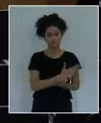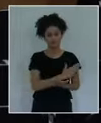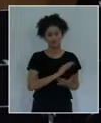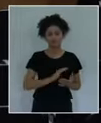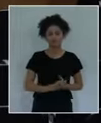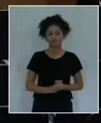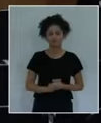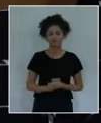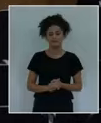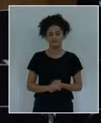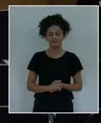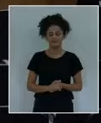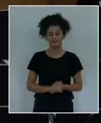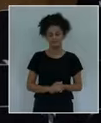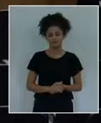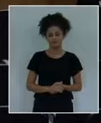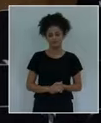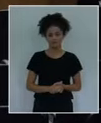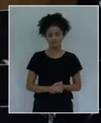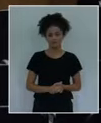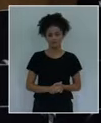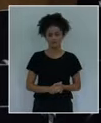Aprovado com as correções.